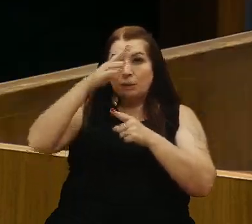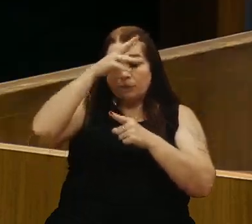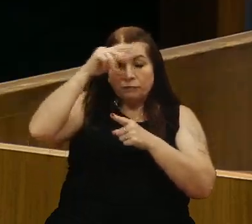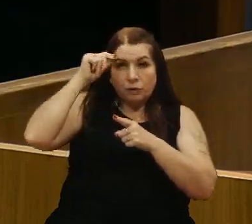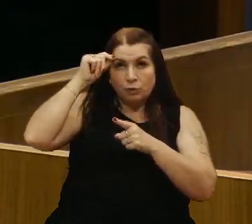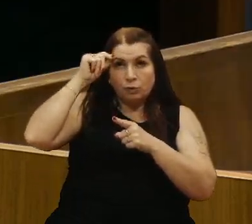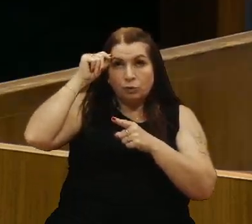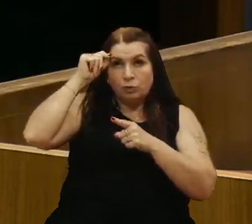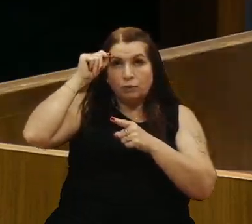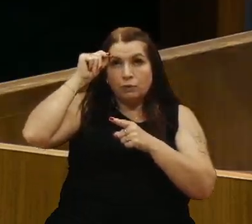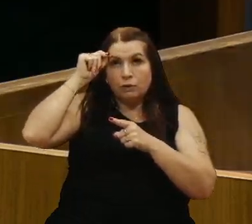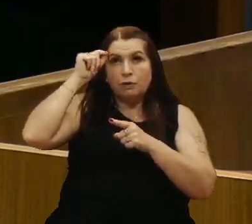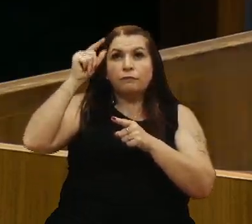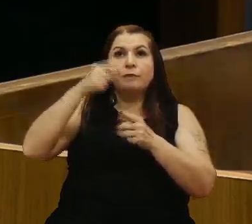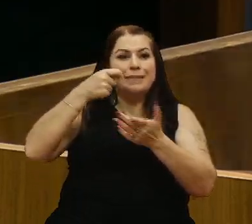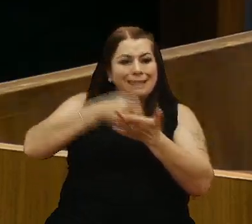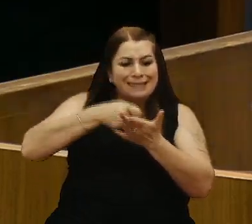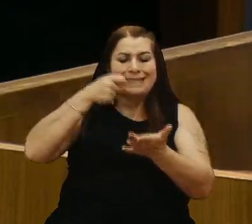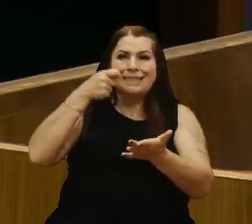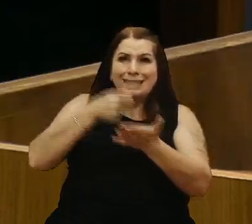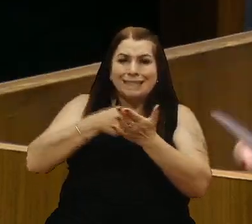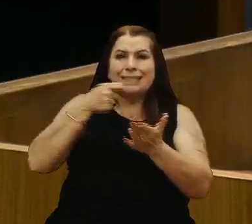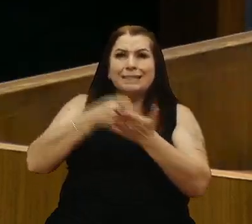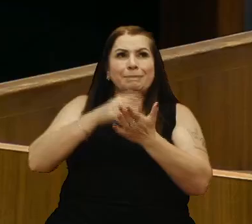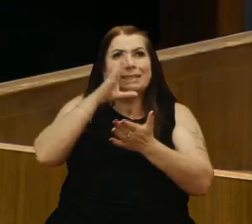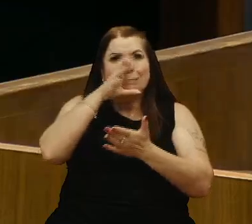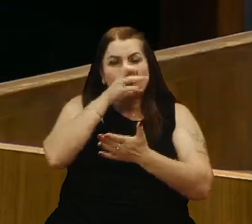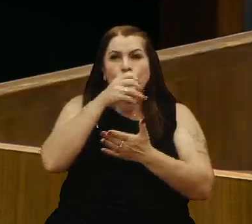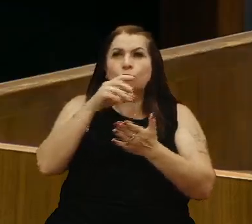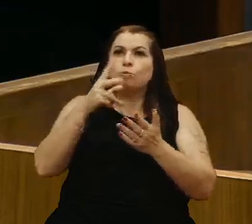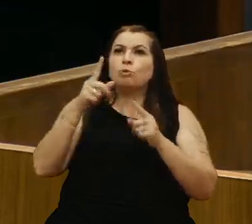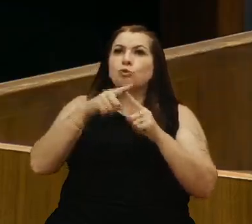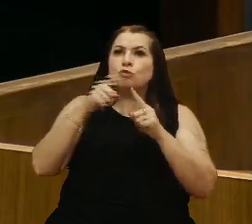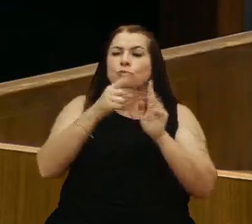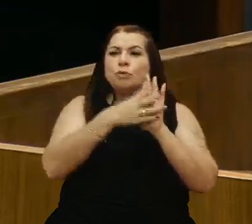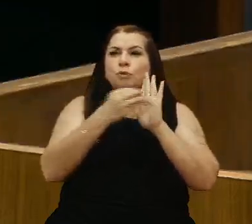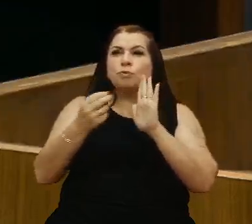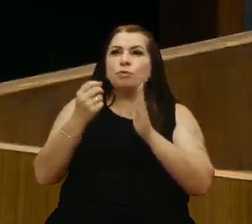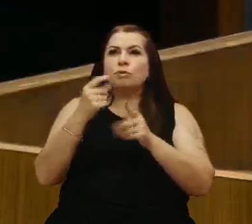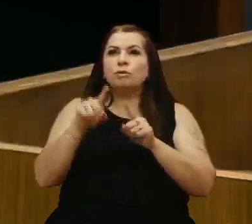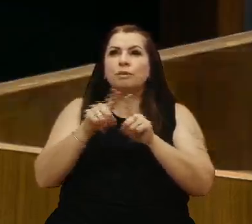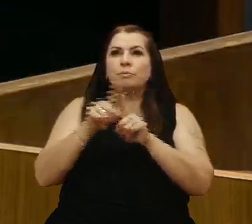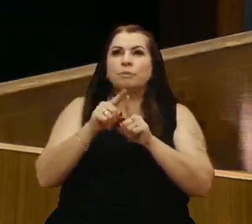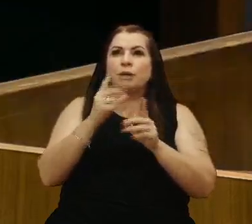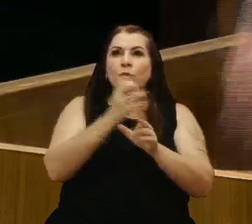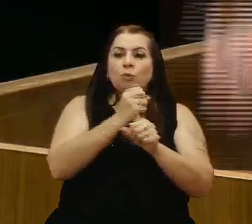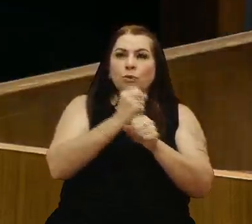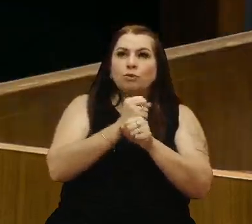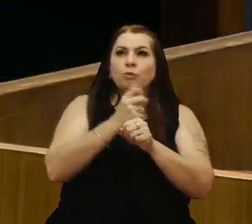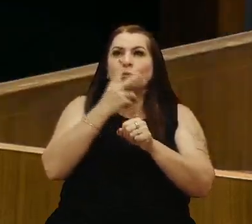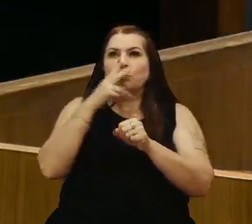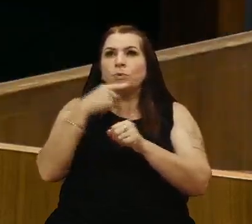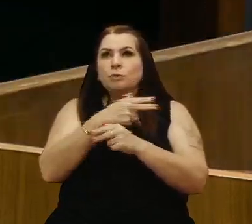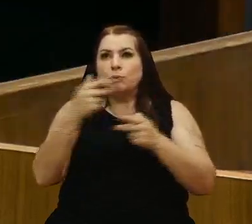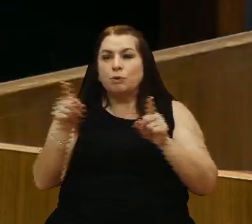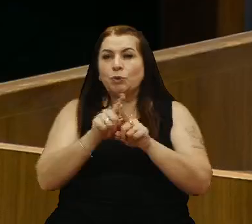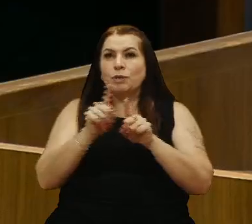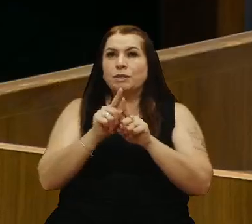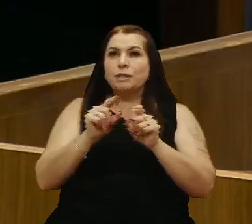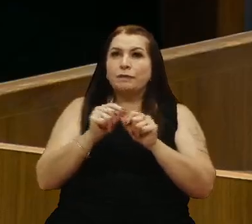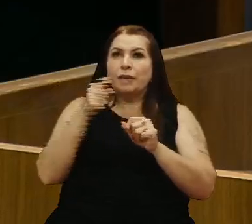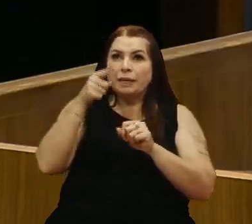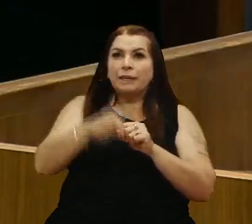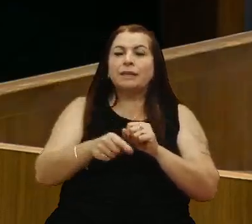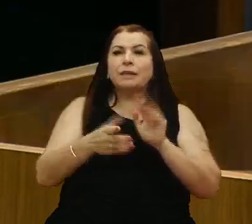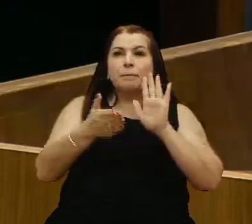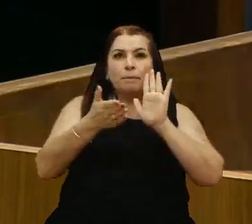prefeitura fica cismando com o mesmo modelo de contrato, com o mesmo tipo de cálculo, com as mesmas coisas? A gente vem aqui, a